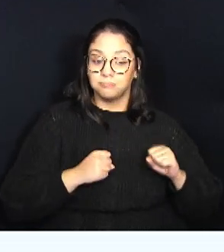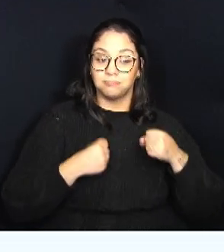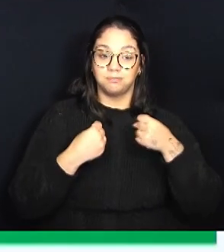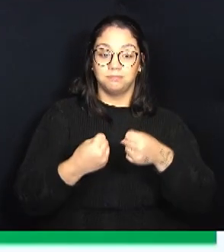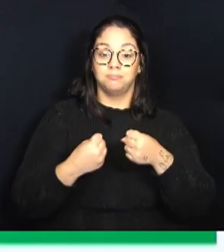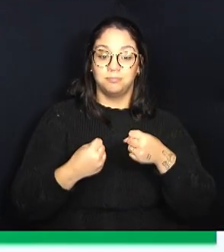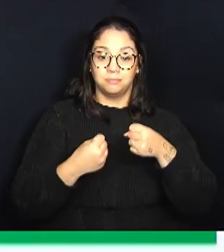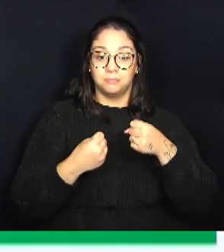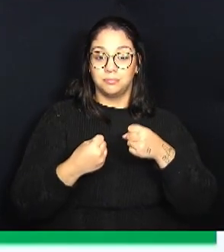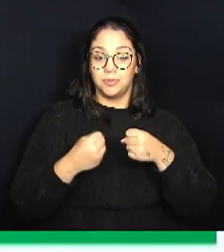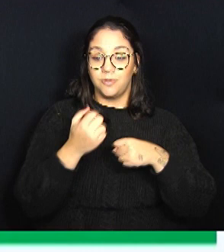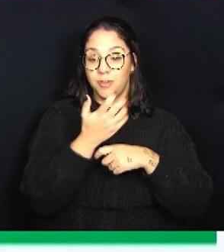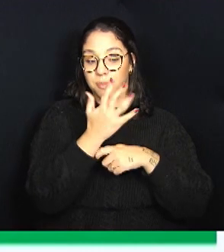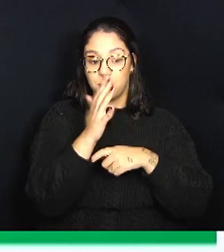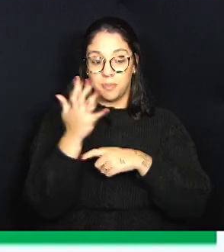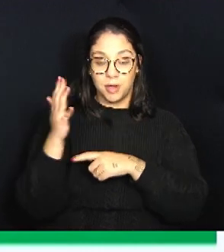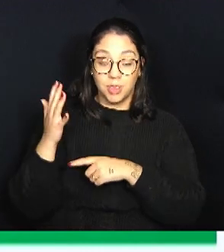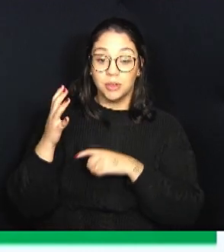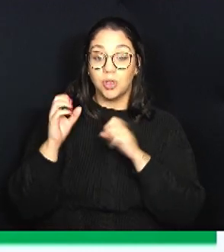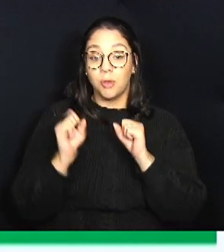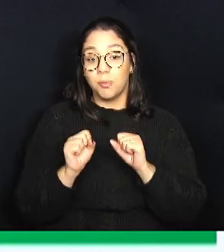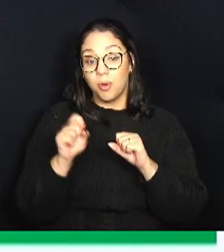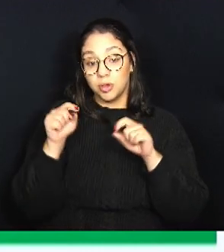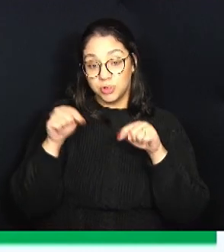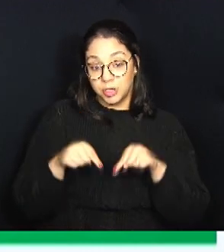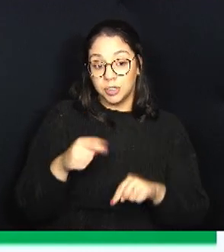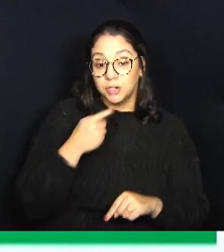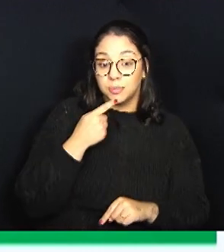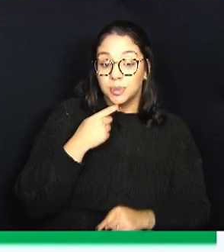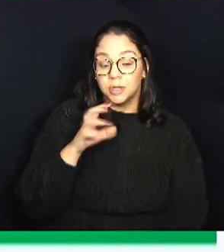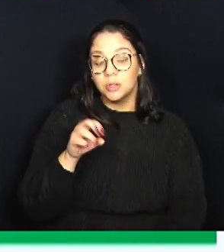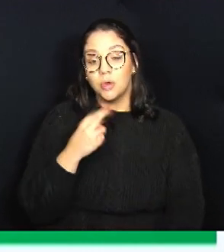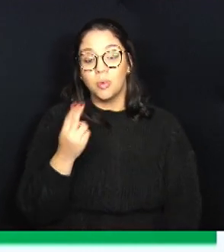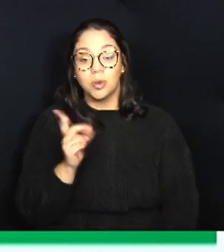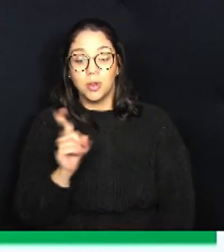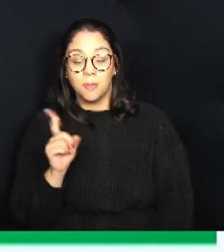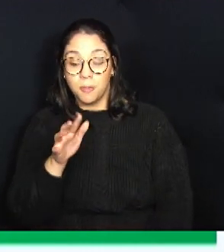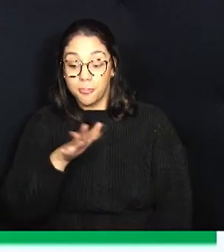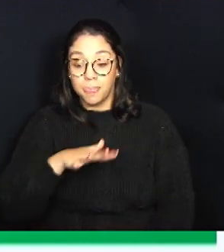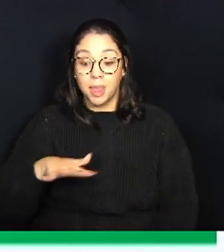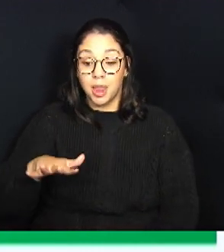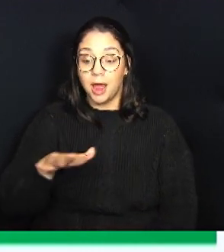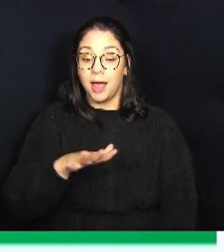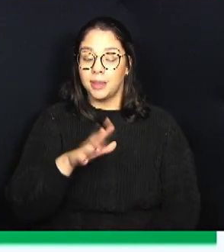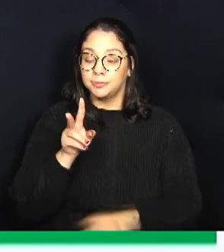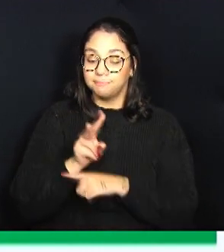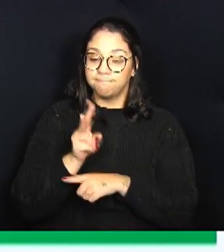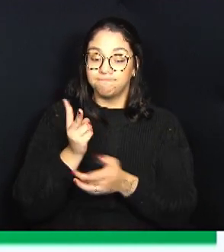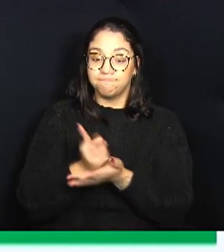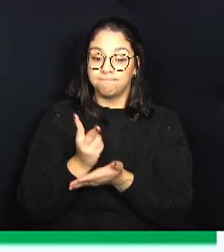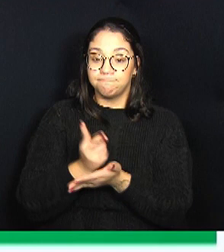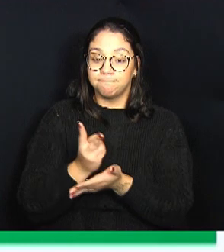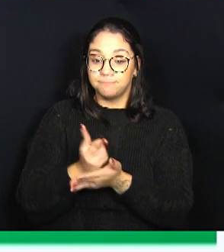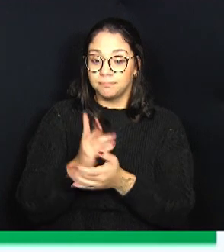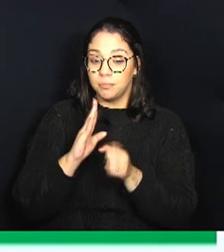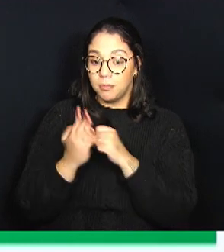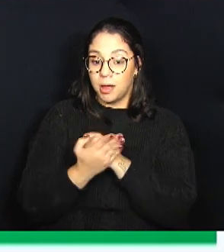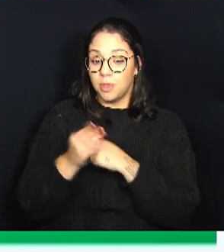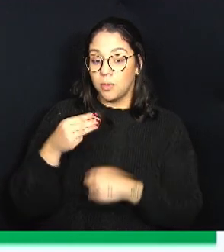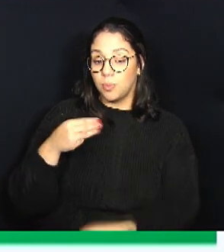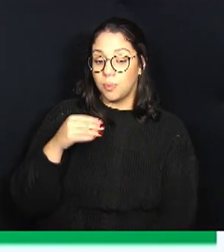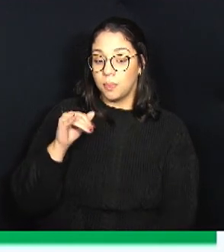ambiente, podendo ser ou não de Campinas. A área de preservação permanente do Jardim Miriam é um